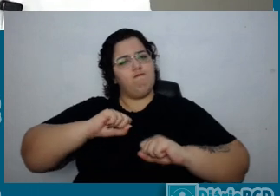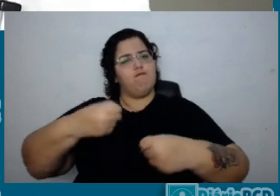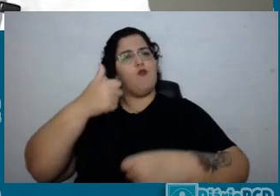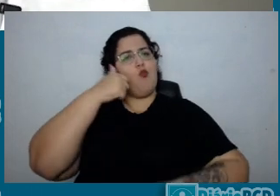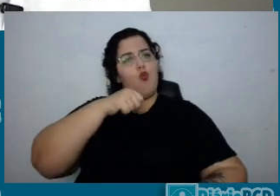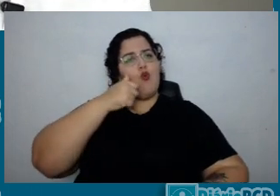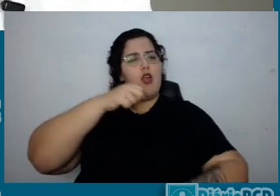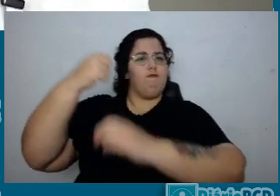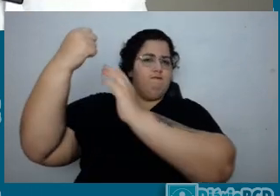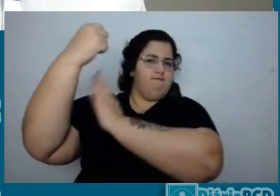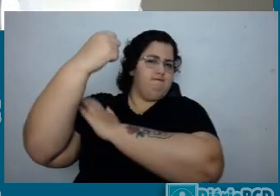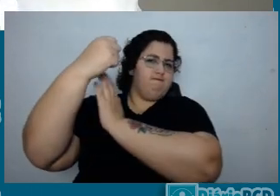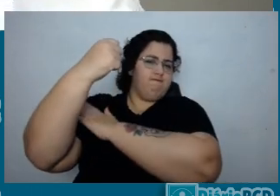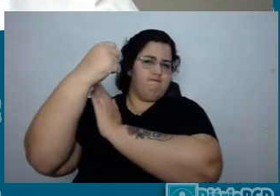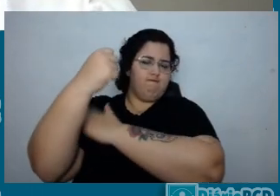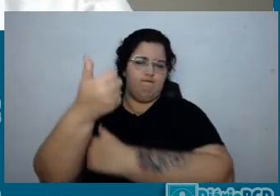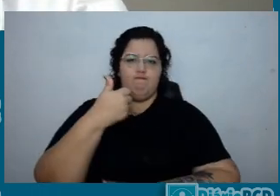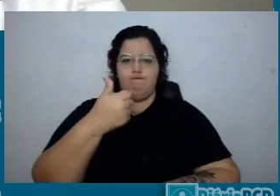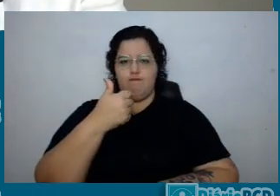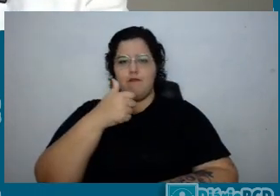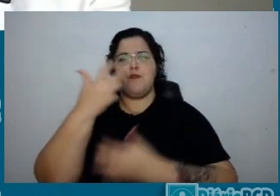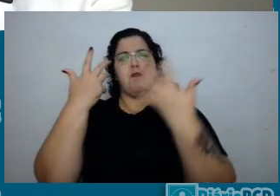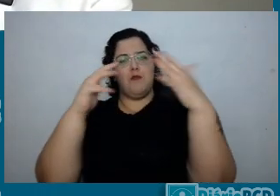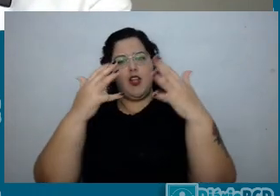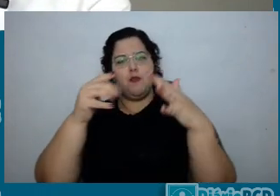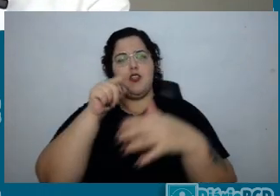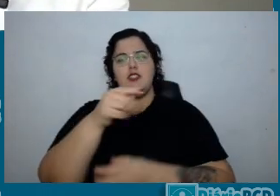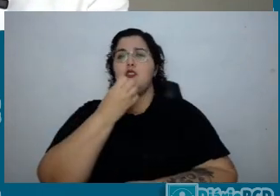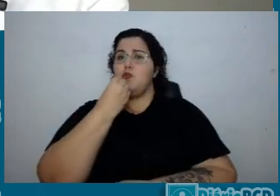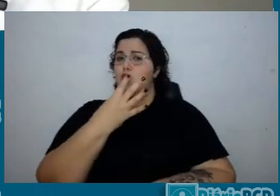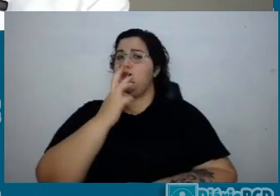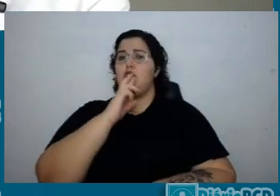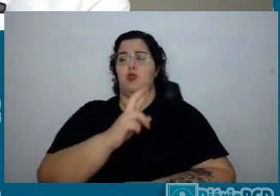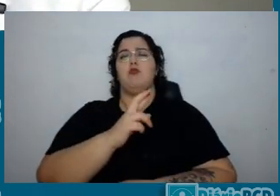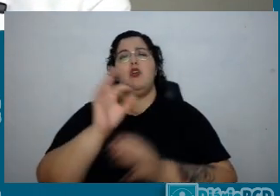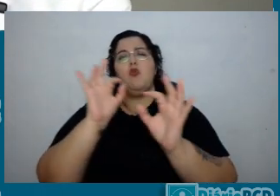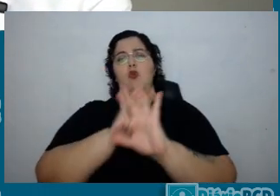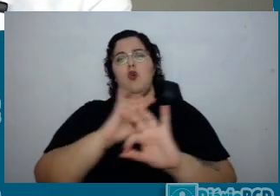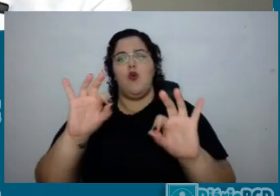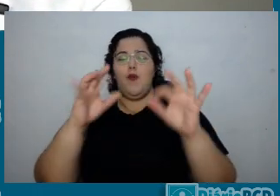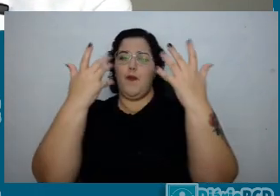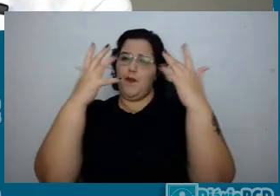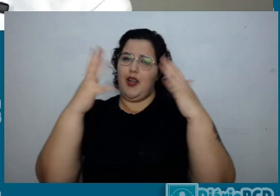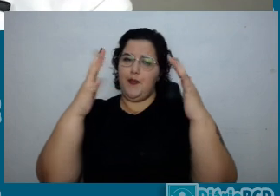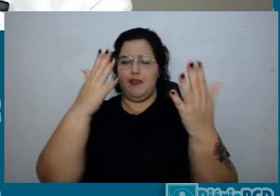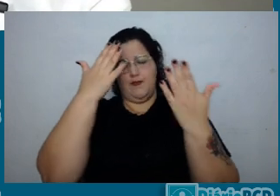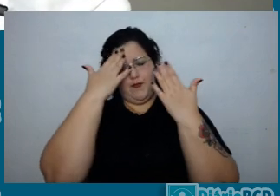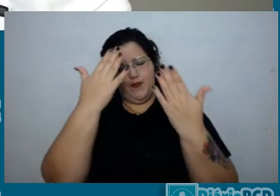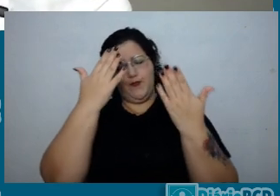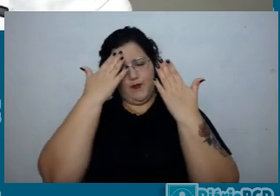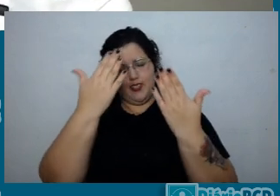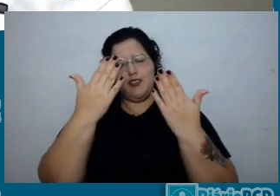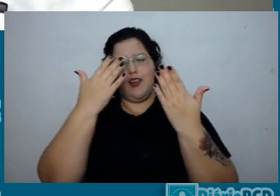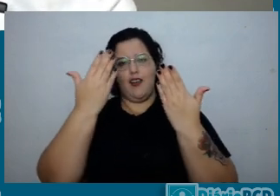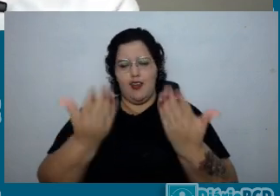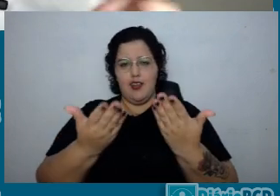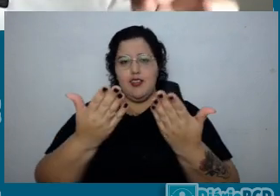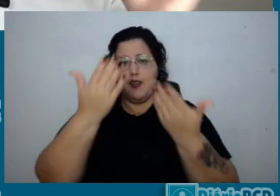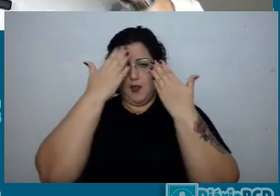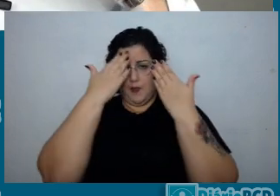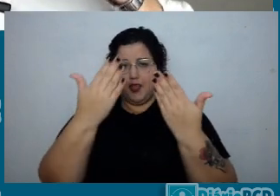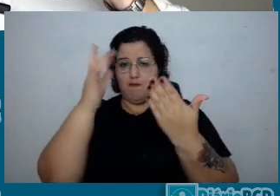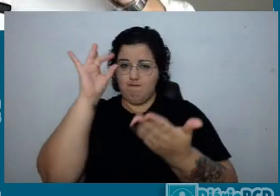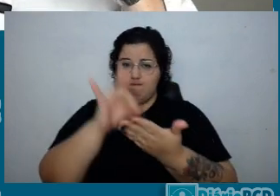é guerreira e por isso você tem tido tantos bons resultados. Parabéns, obrigado. A